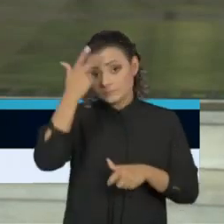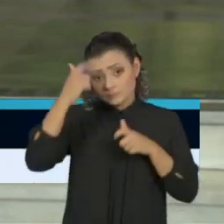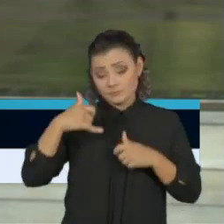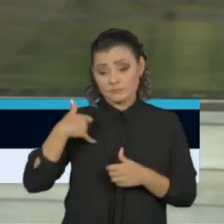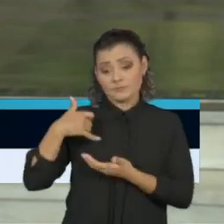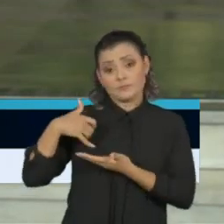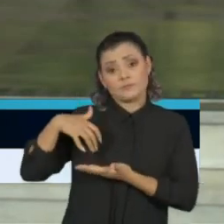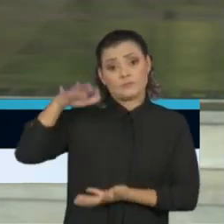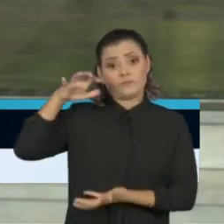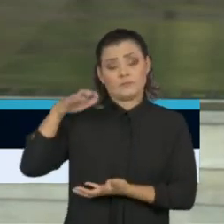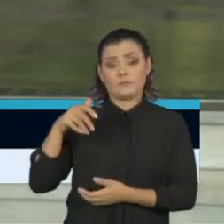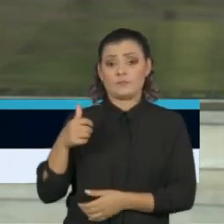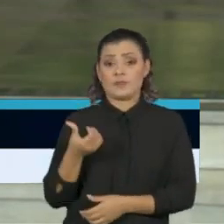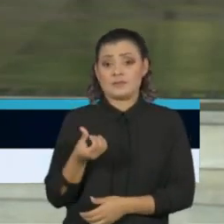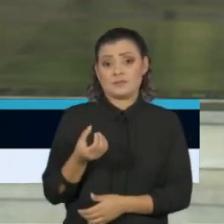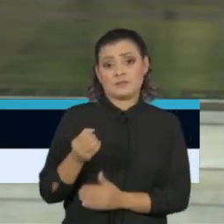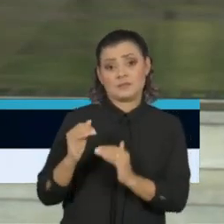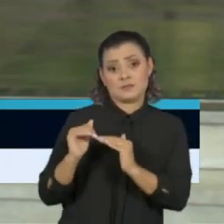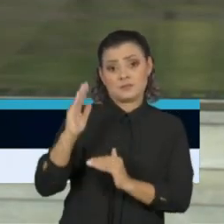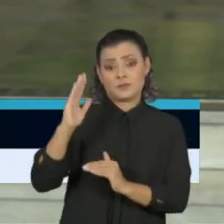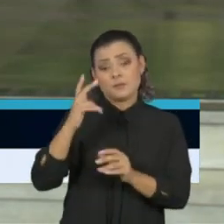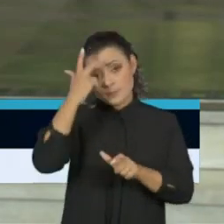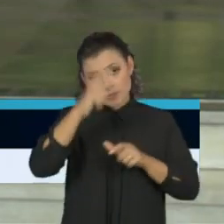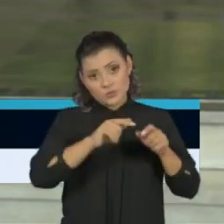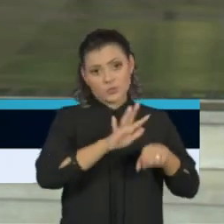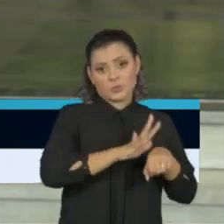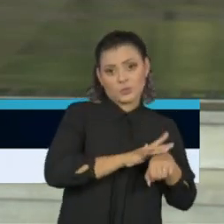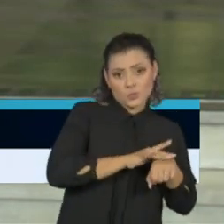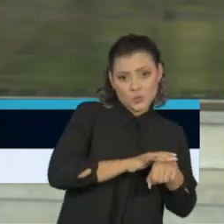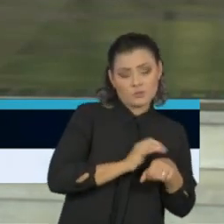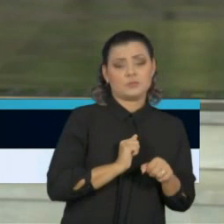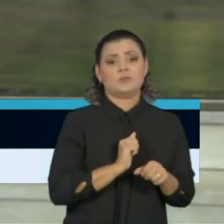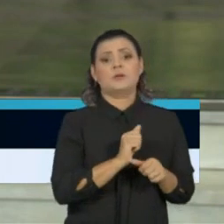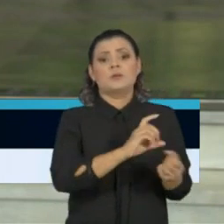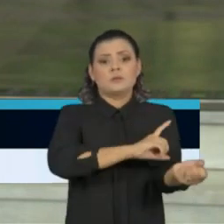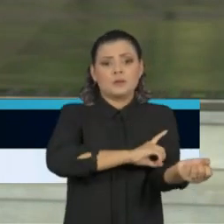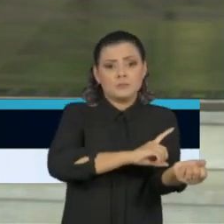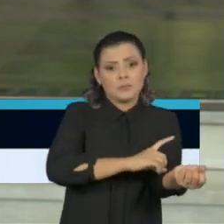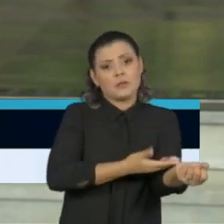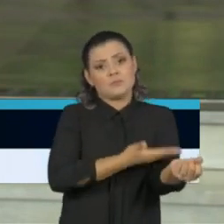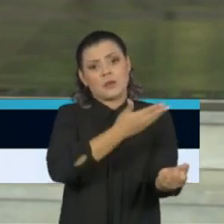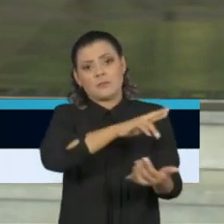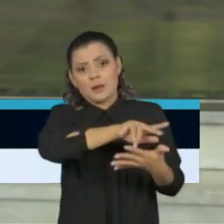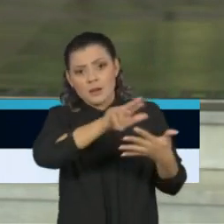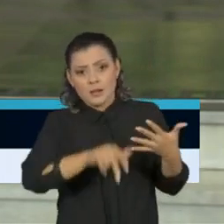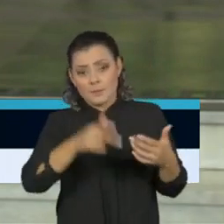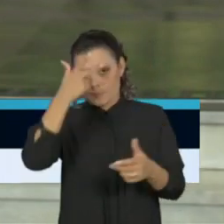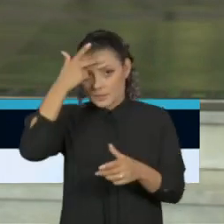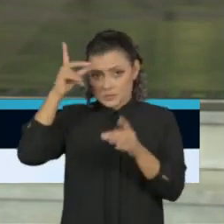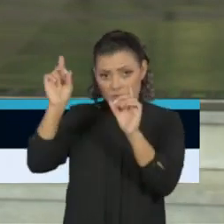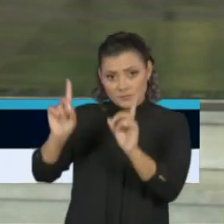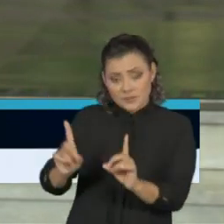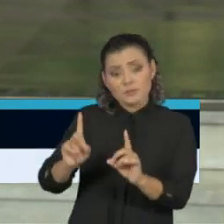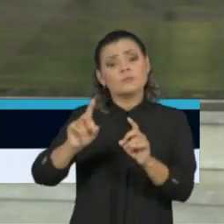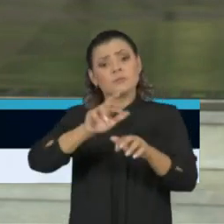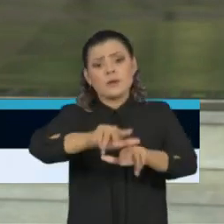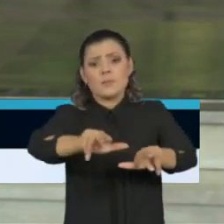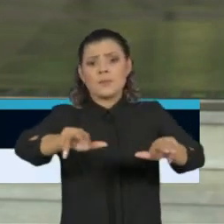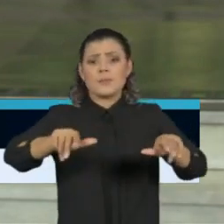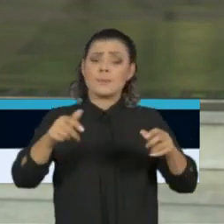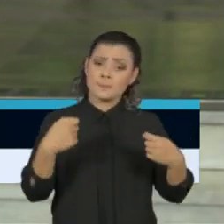60 anos, pessoas com morbidade, pessoas que sejam portadoras de deficiência, precisam de